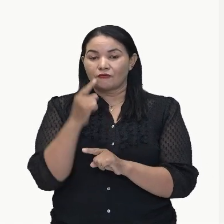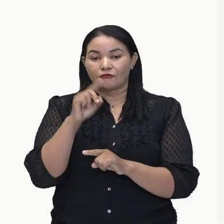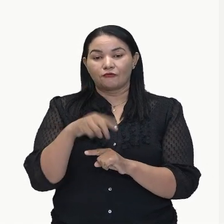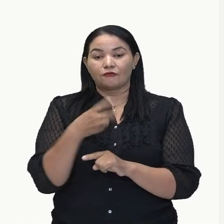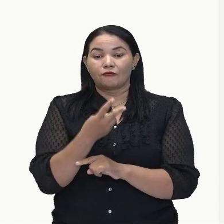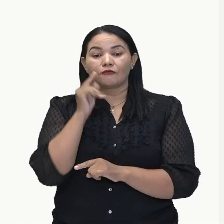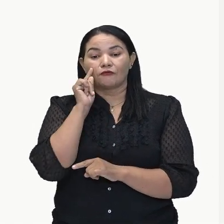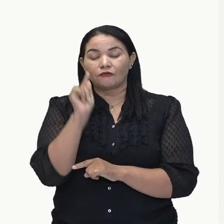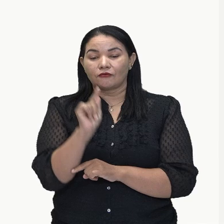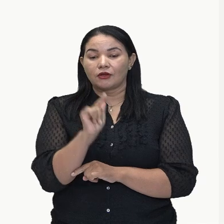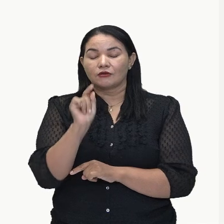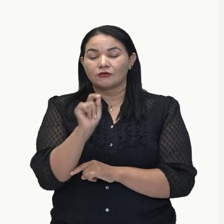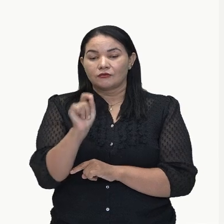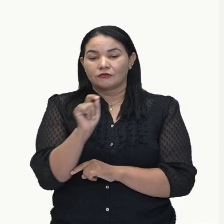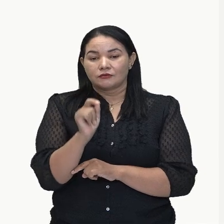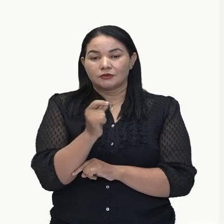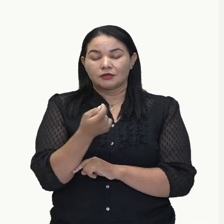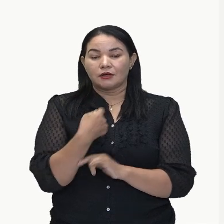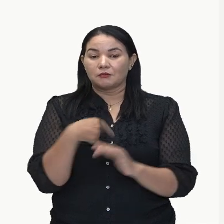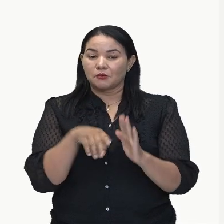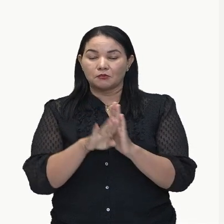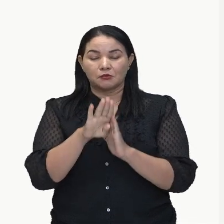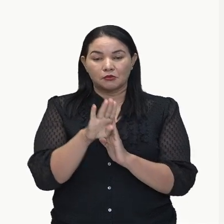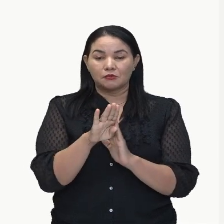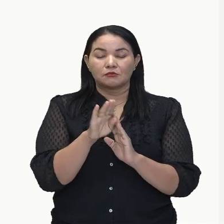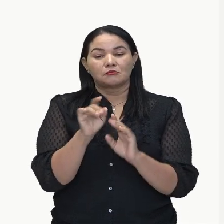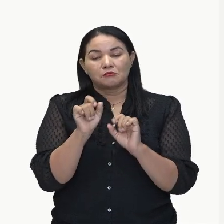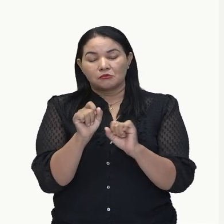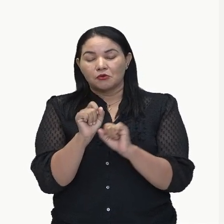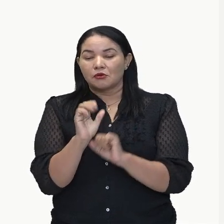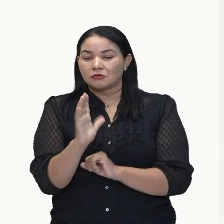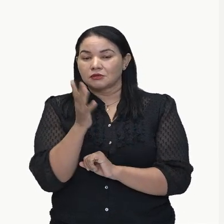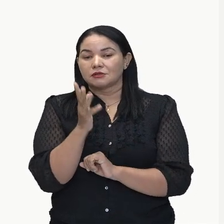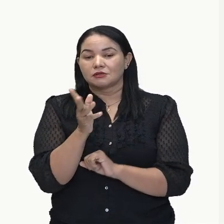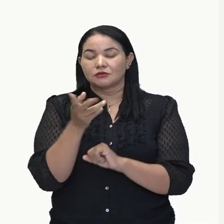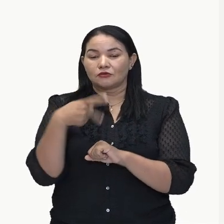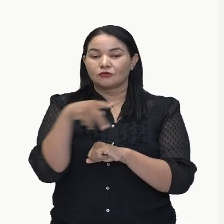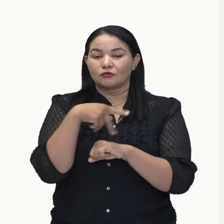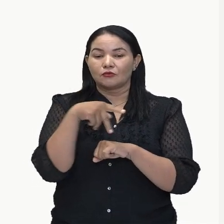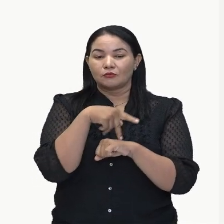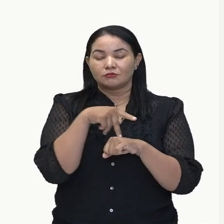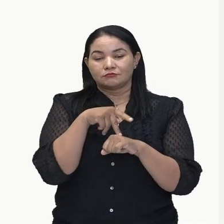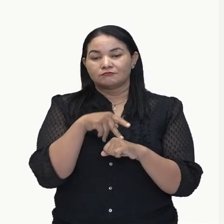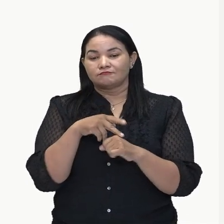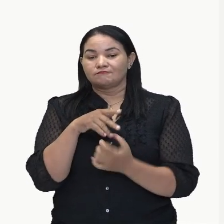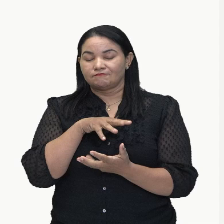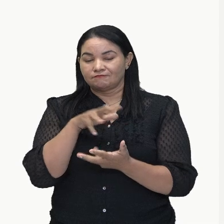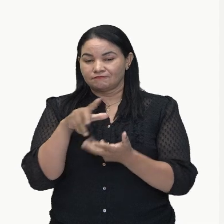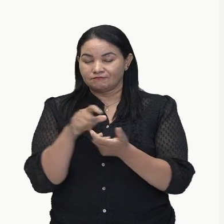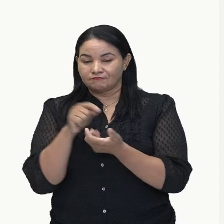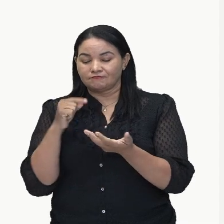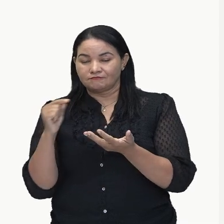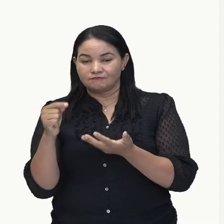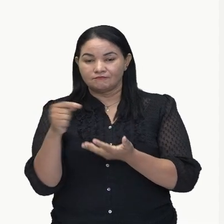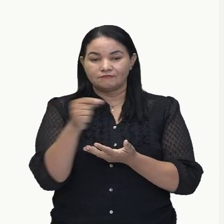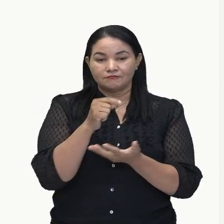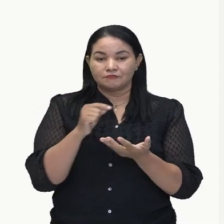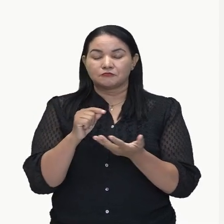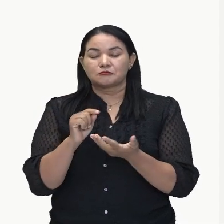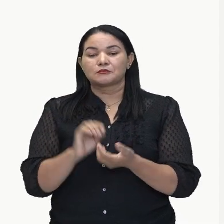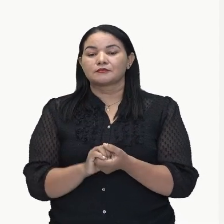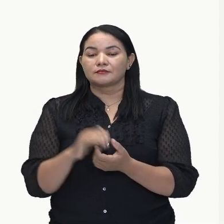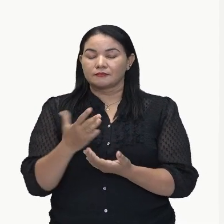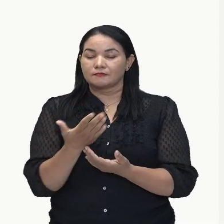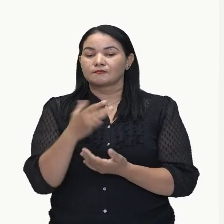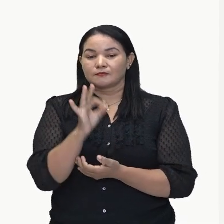aí, dessas projeções que acabam ocorrendo ao redor aí do planeta, tá? Então, a média